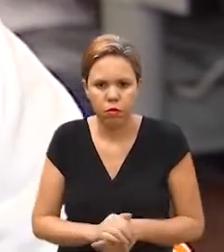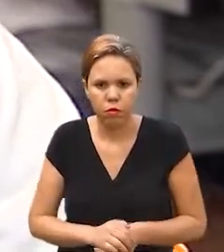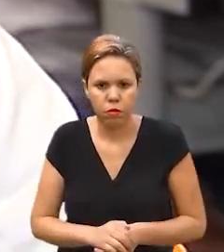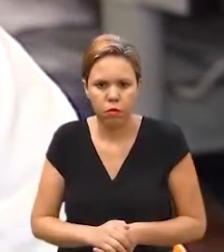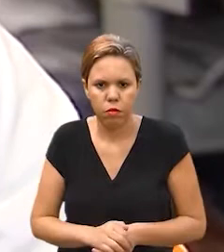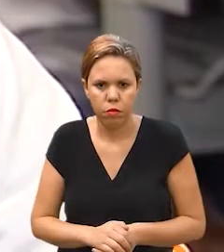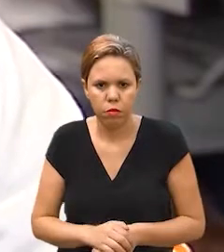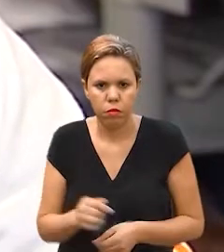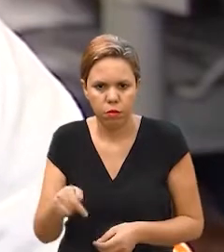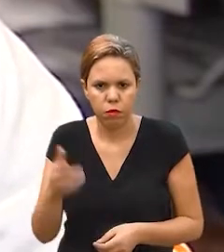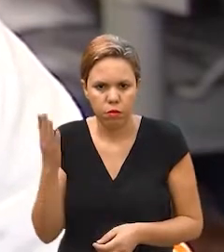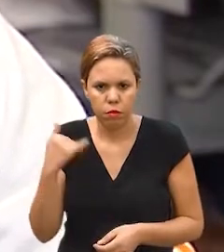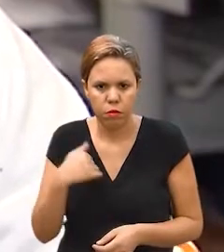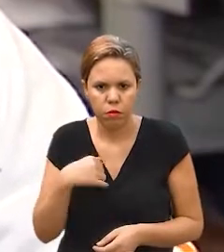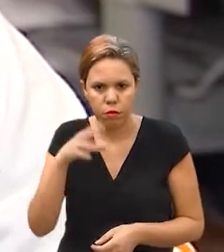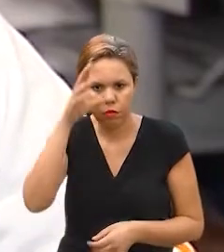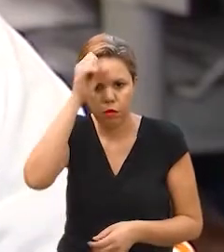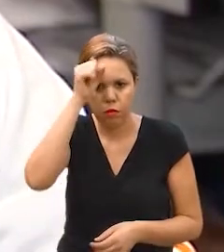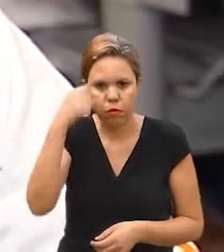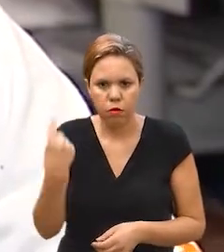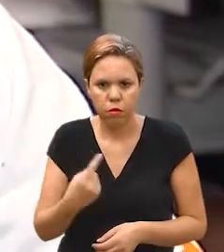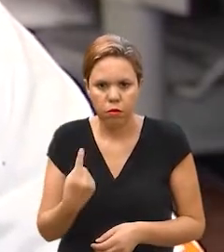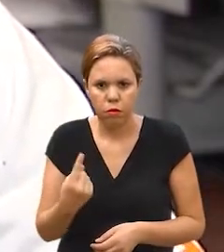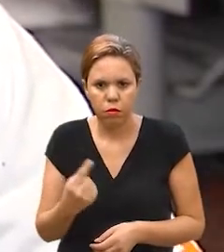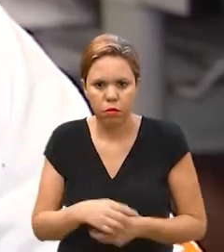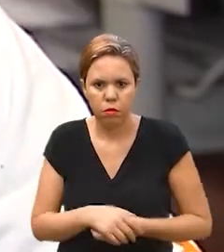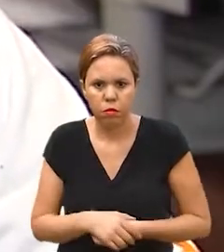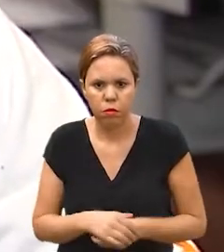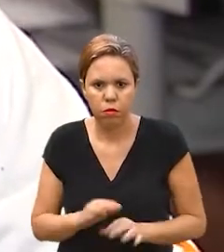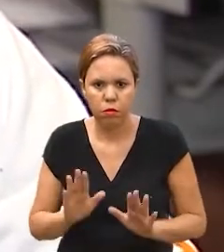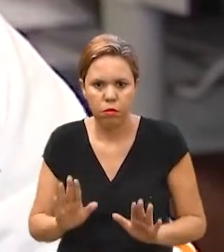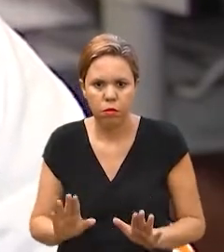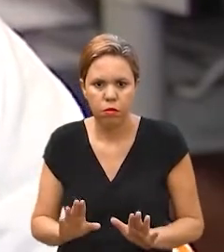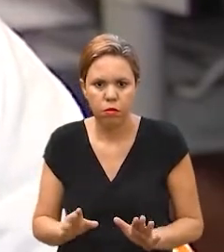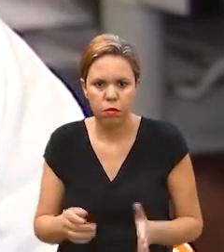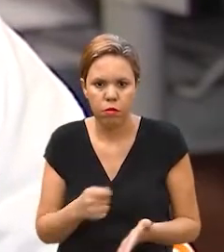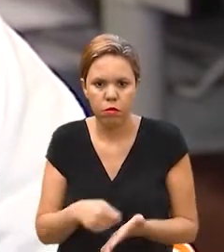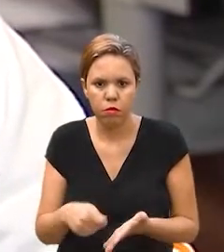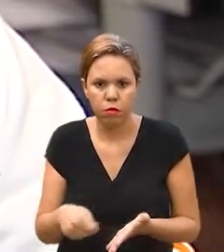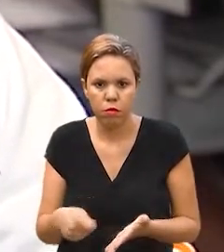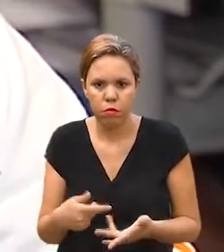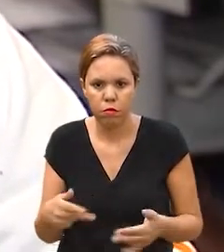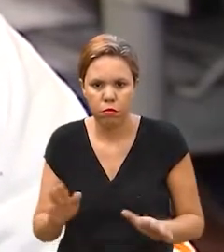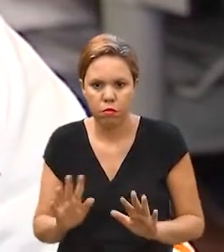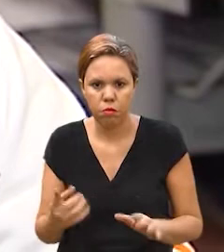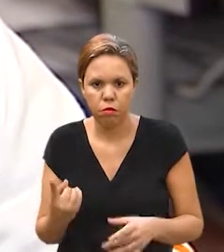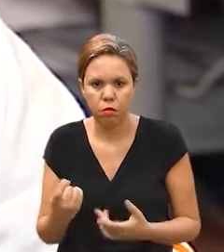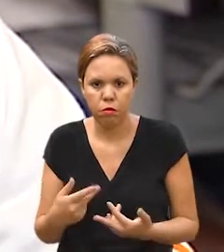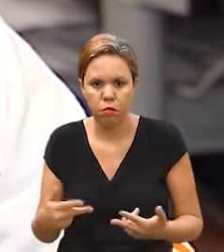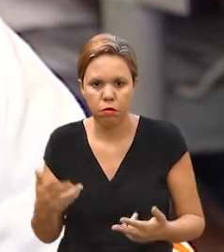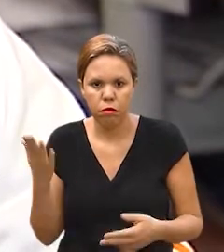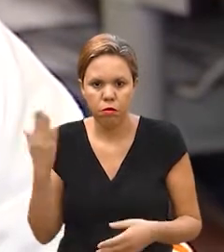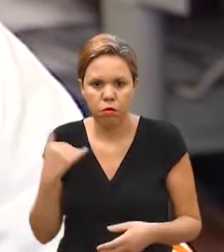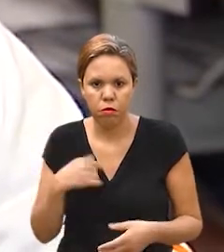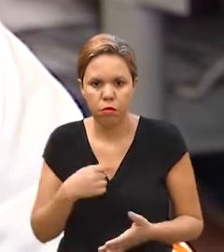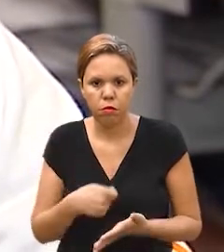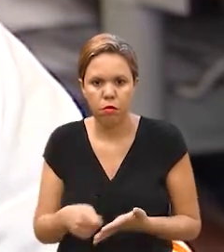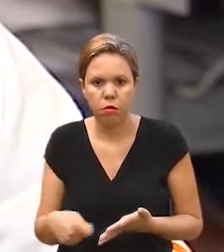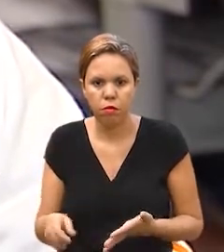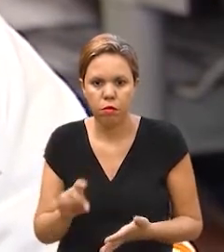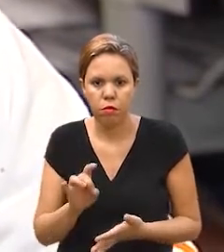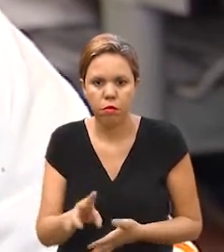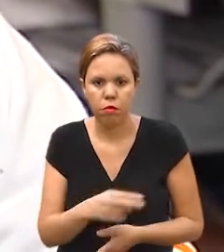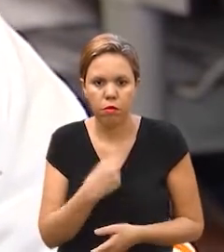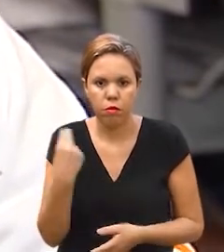daqui mesmo eu sabia ler, eu aprendi sozinho. Mas se desse para mim escrever alguma coisa, a única coisa que eu sabia escrever mesmo só meu